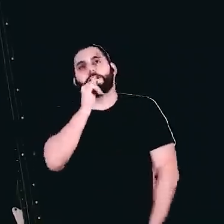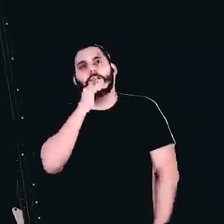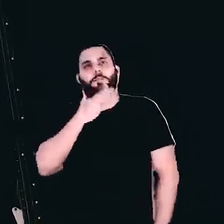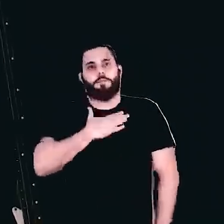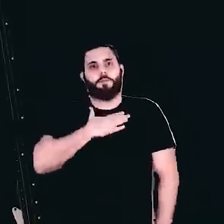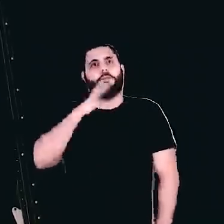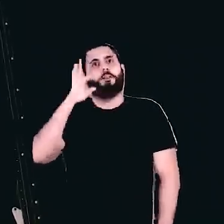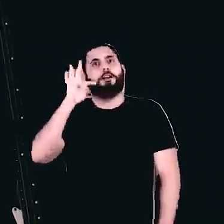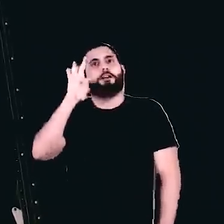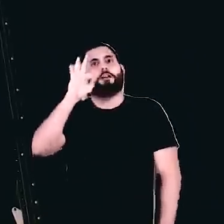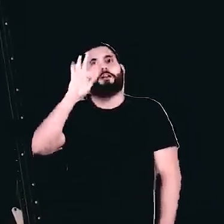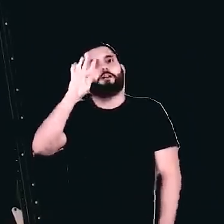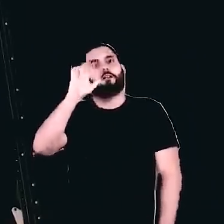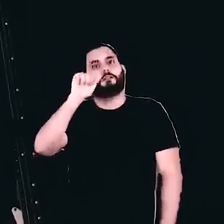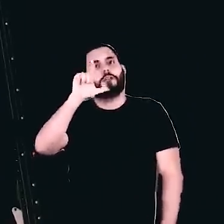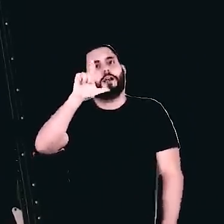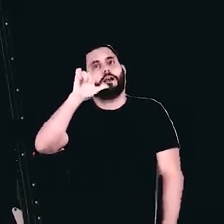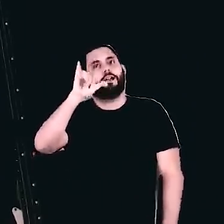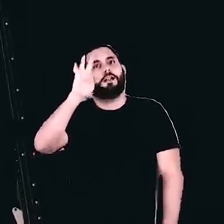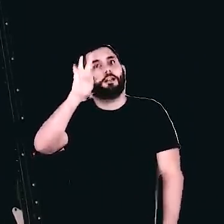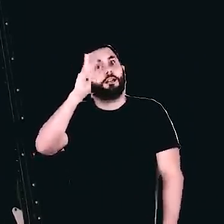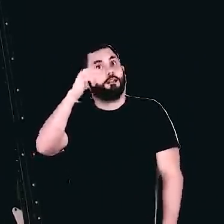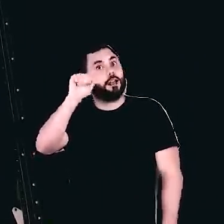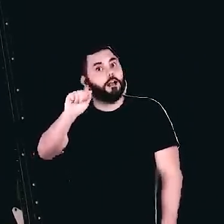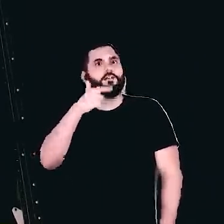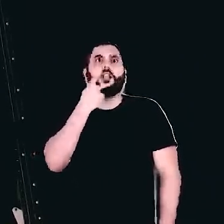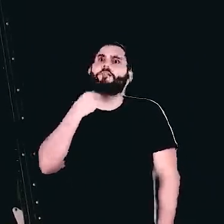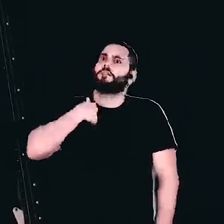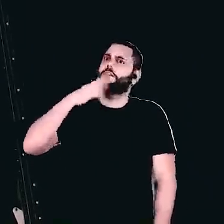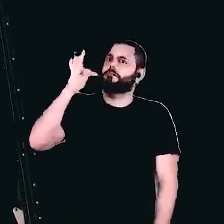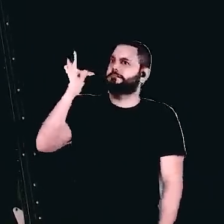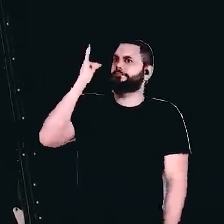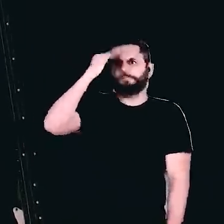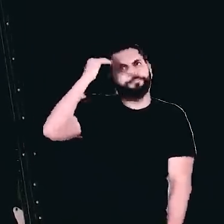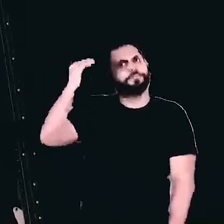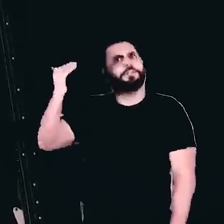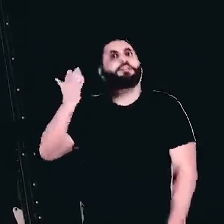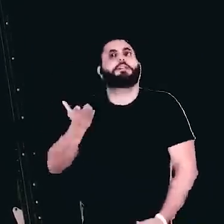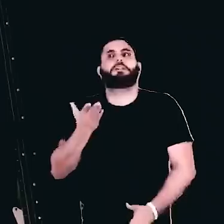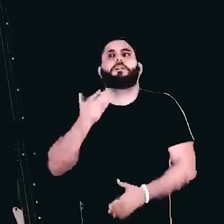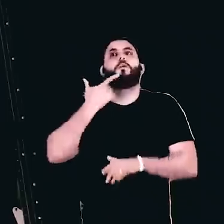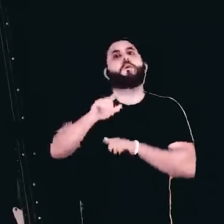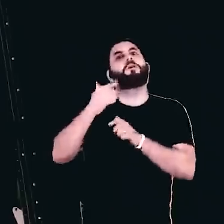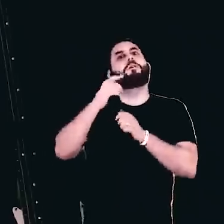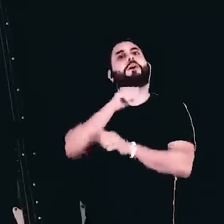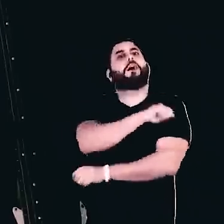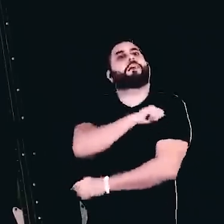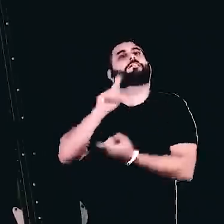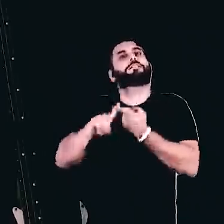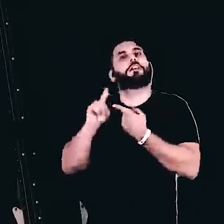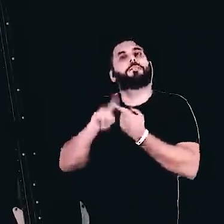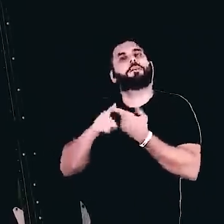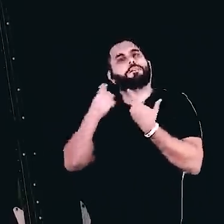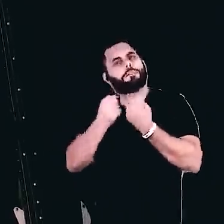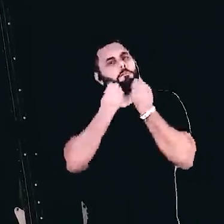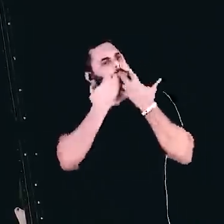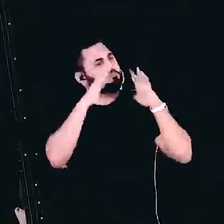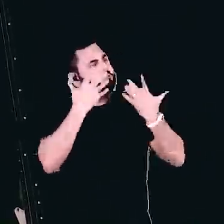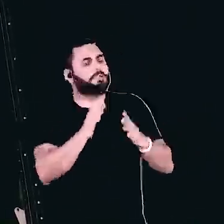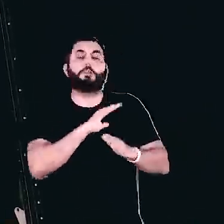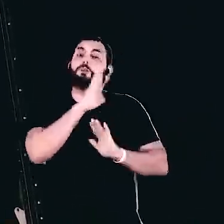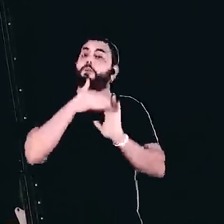nome era Talita, ela me chamava de talentosa. E assim sucessivamente com todos os outros alunos. E durante todo o ano